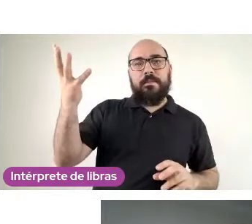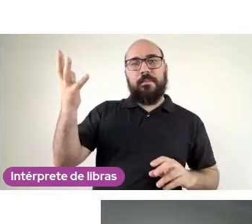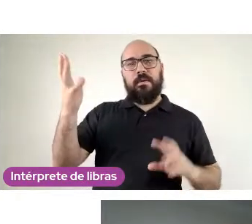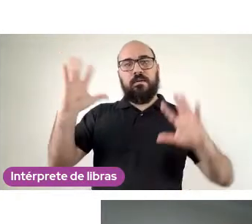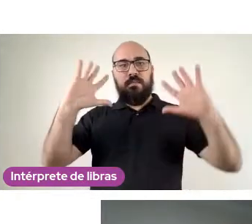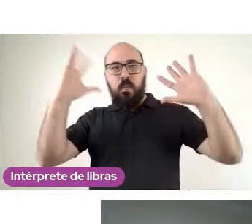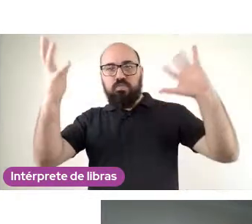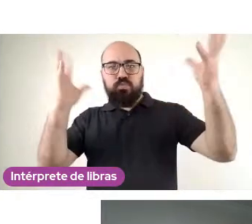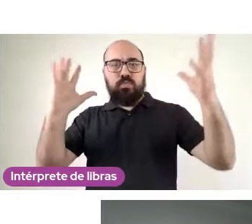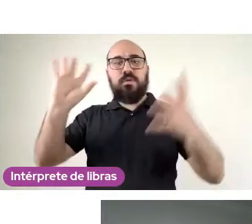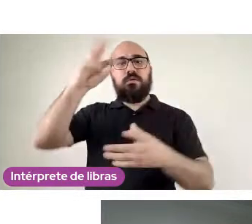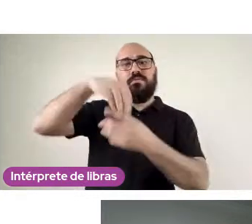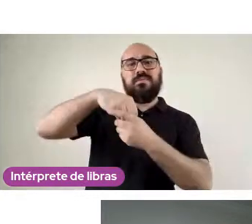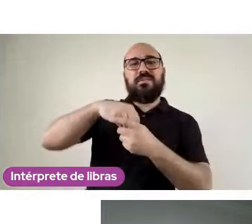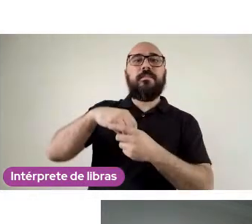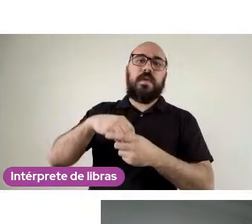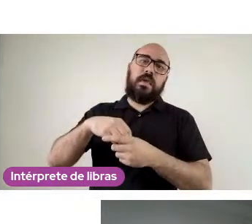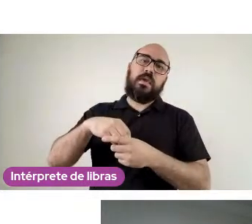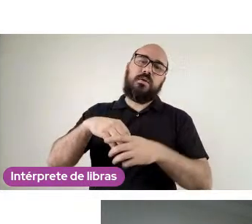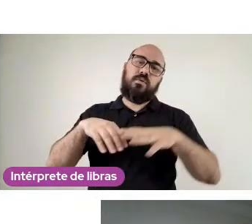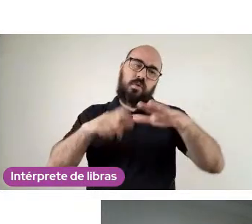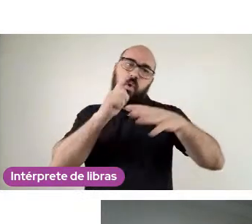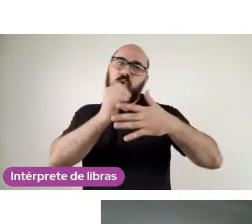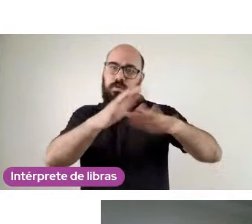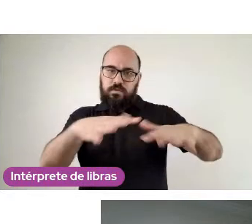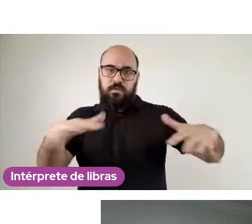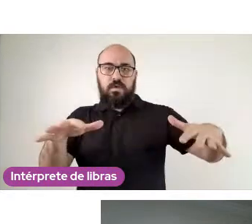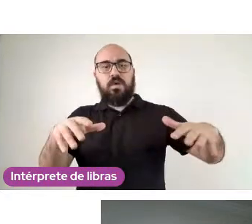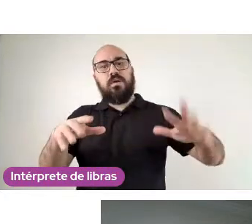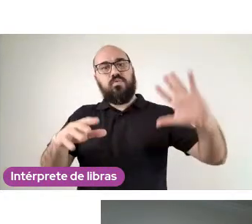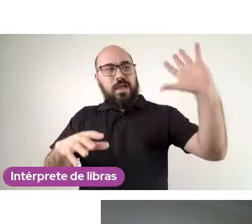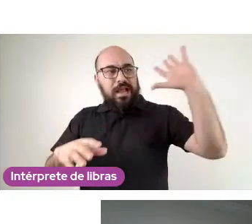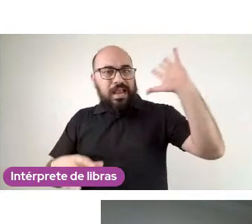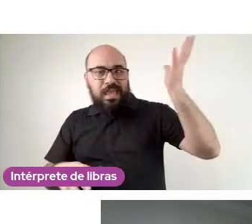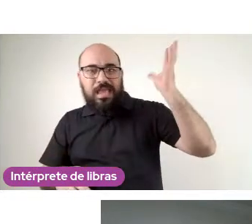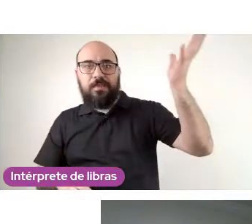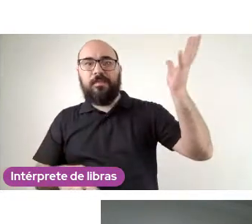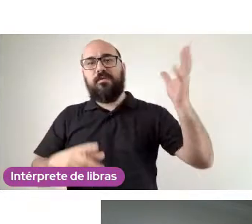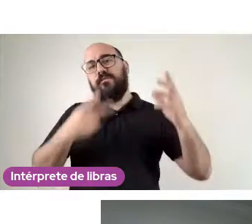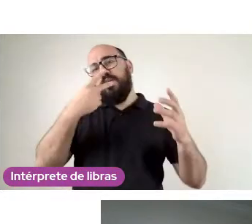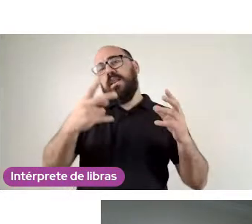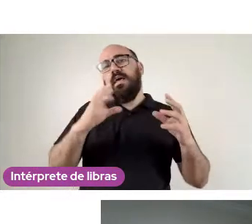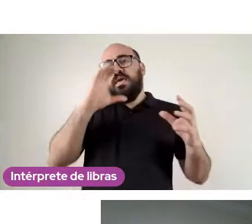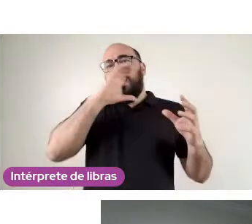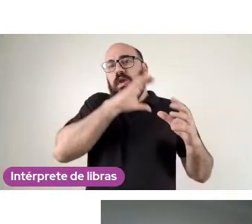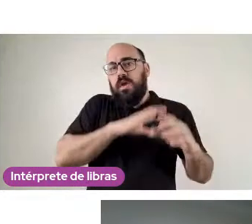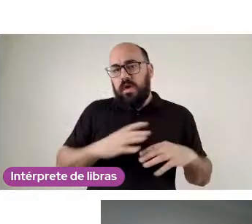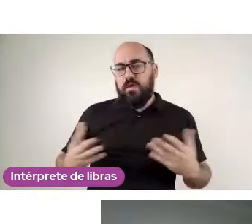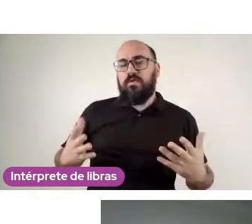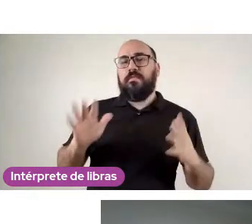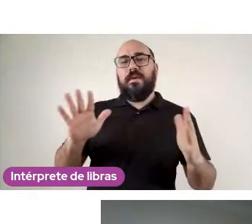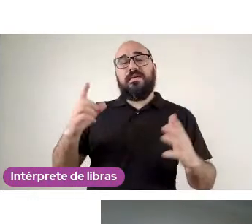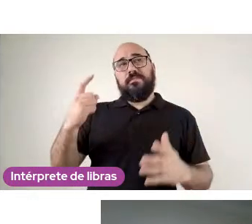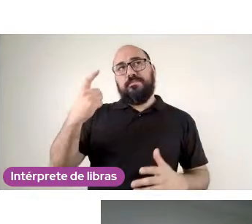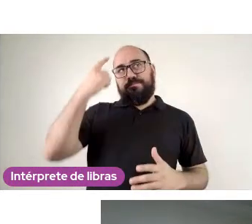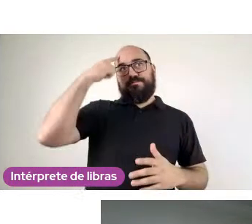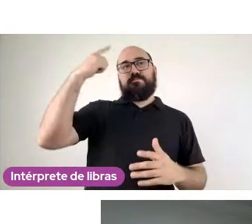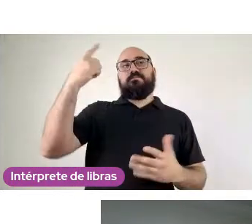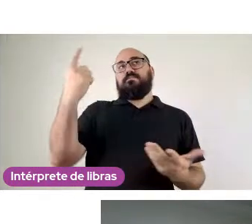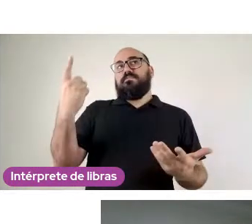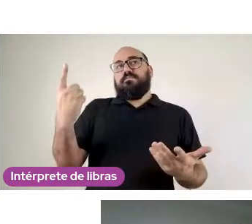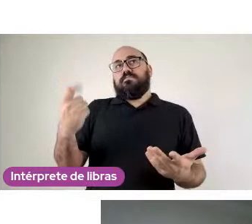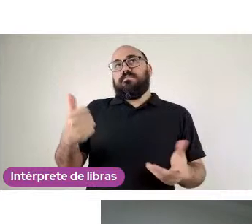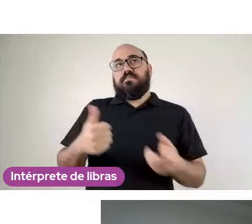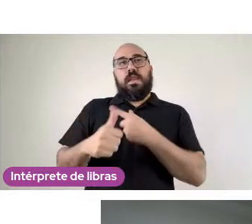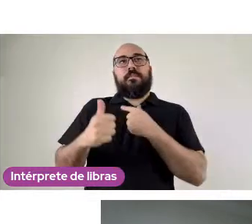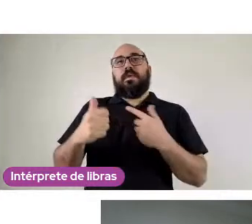oceano. Eu acho que a gente ouve muito falar da mudança climática, e a primeira coisa que vem, não sei se foi você que